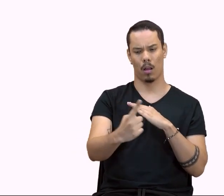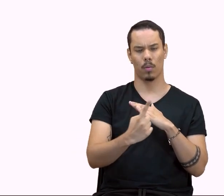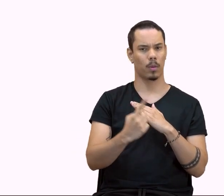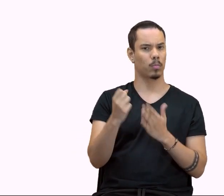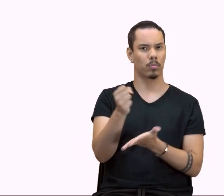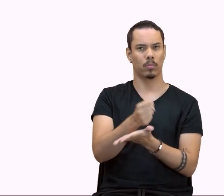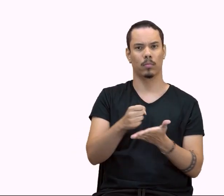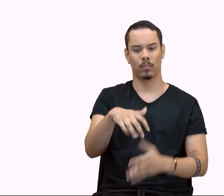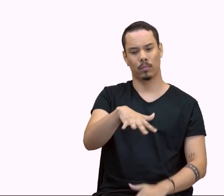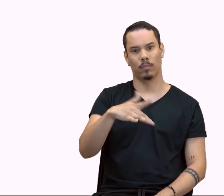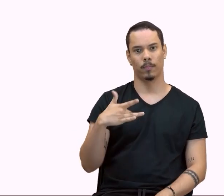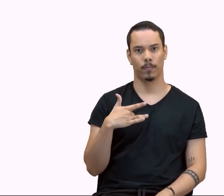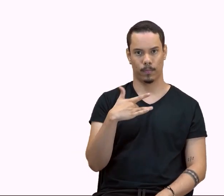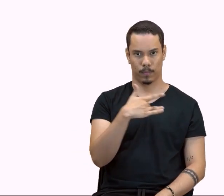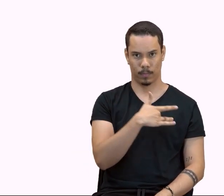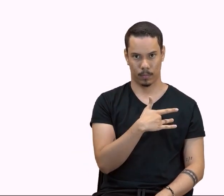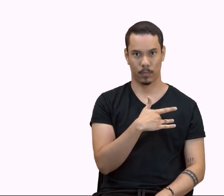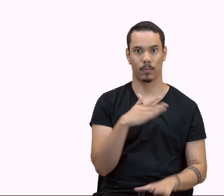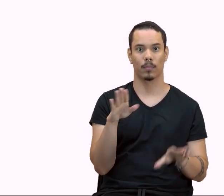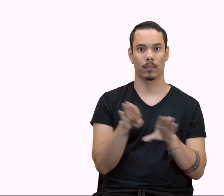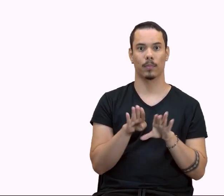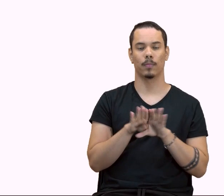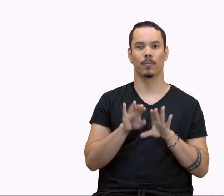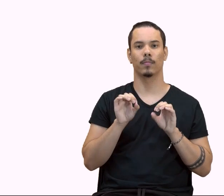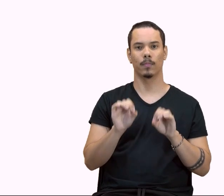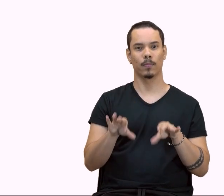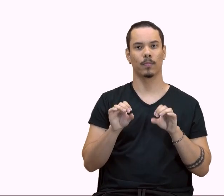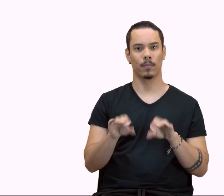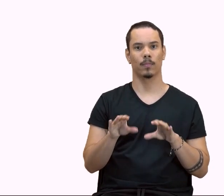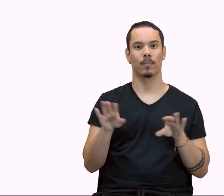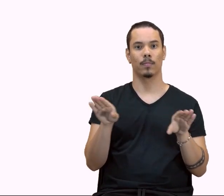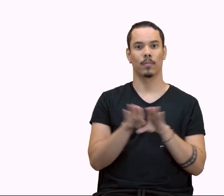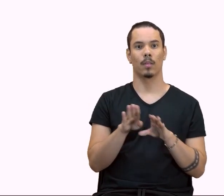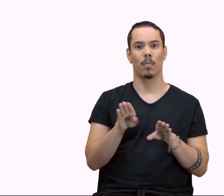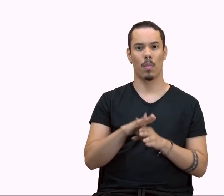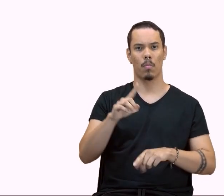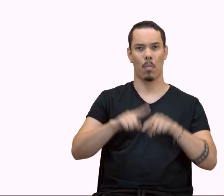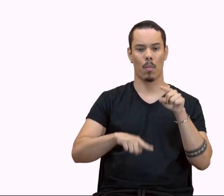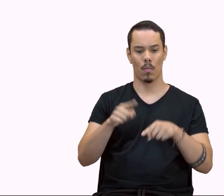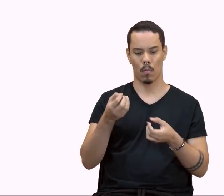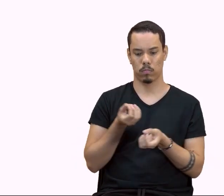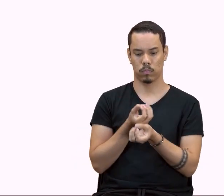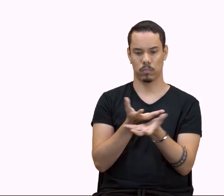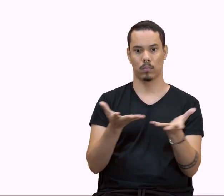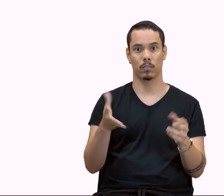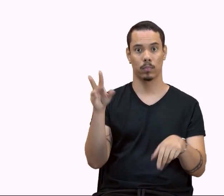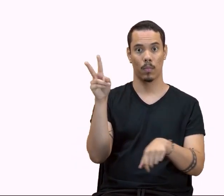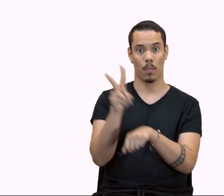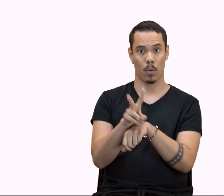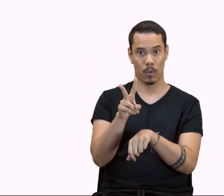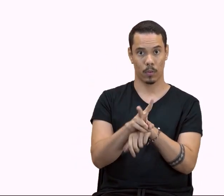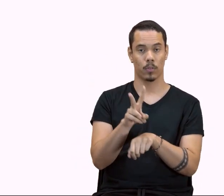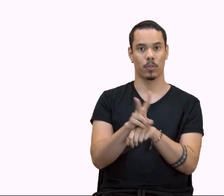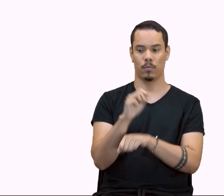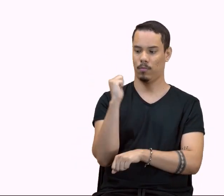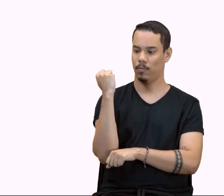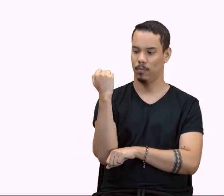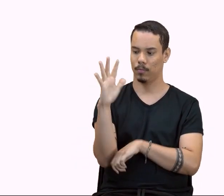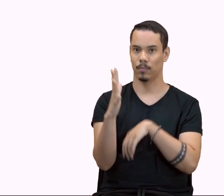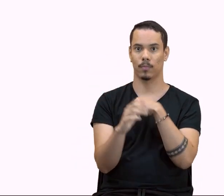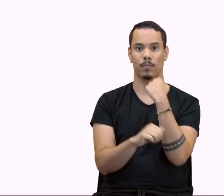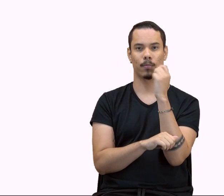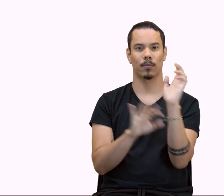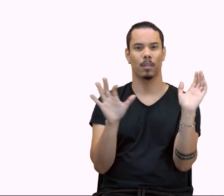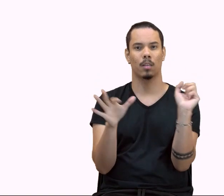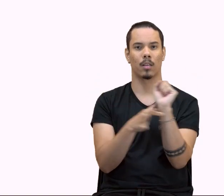saúde, educação e escoamento da produção, protegendo a floresta e garantindo a manutenção das